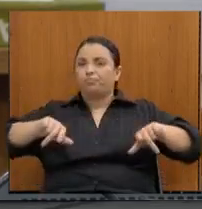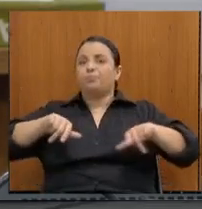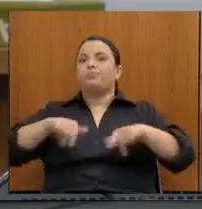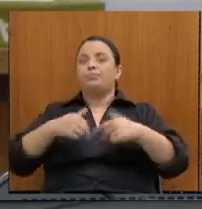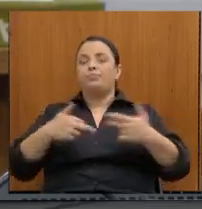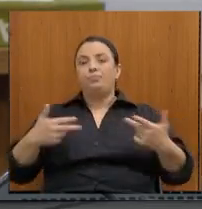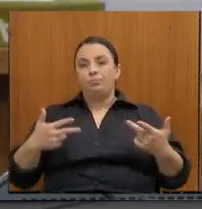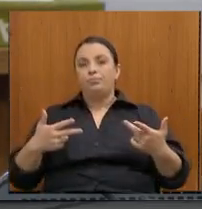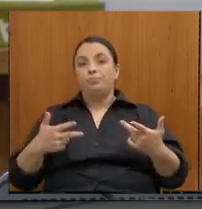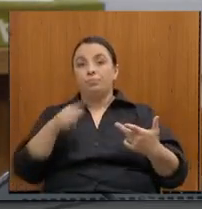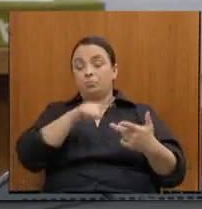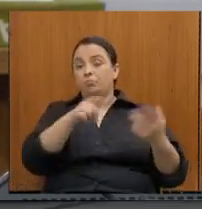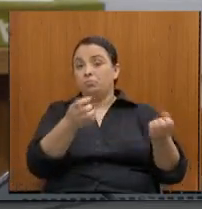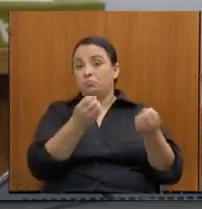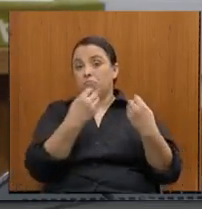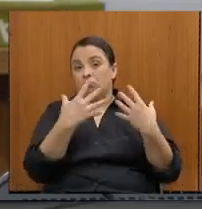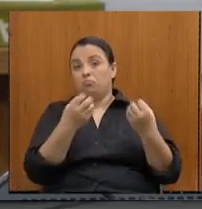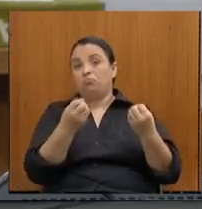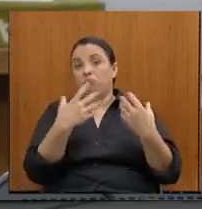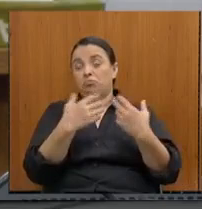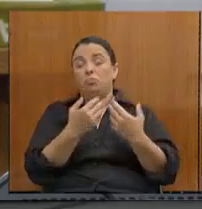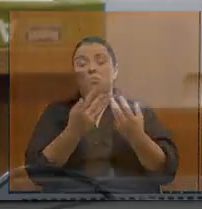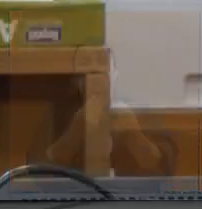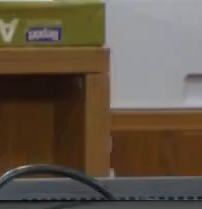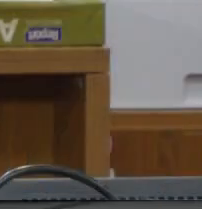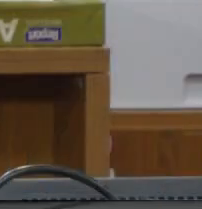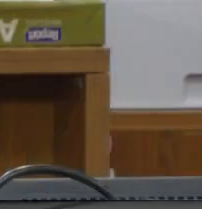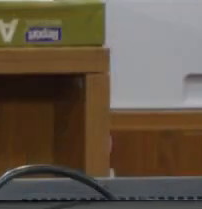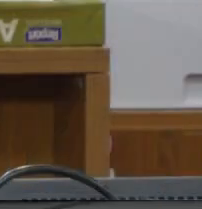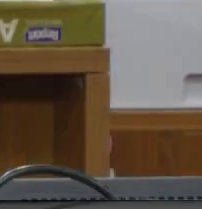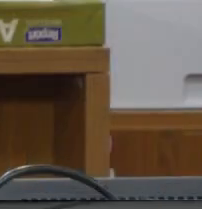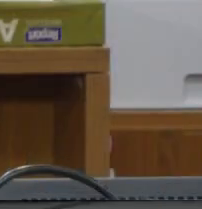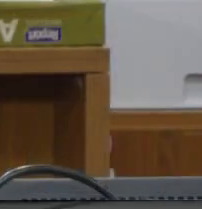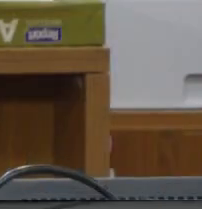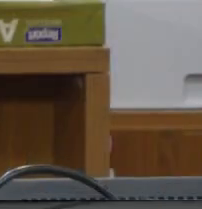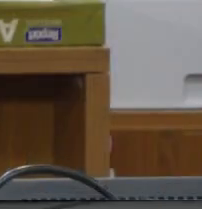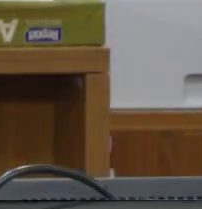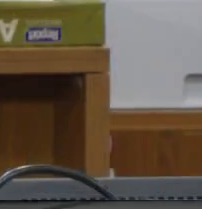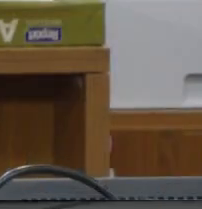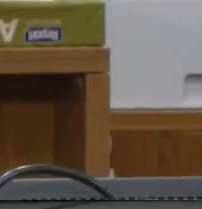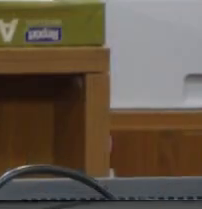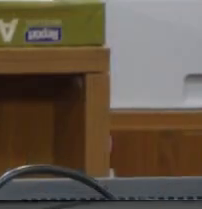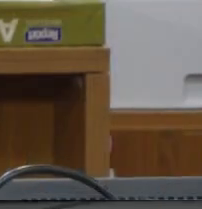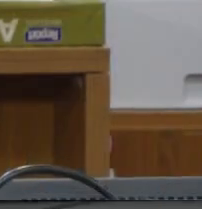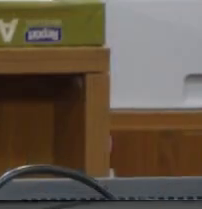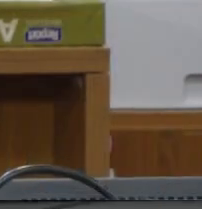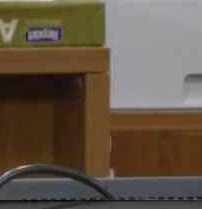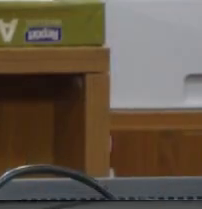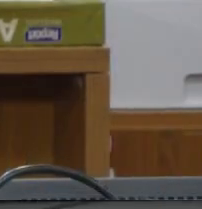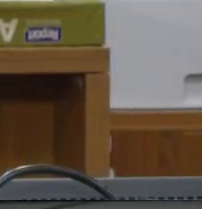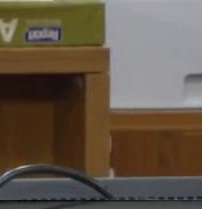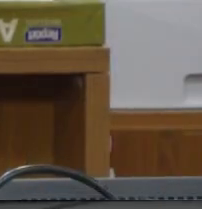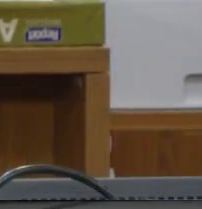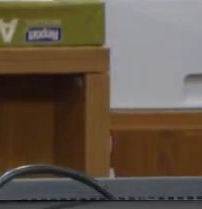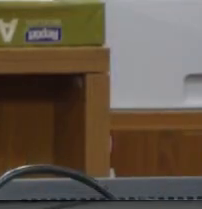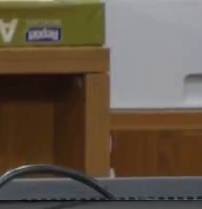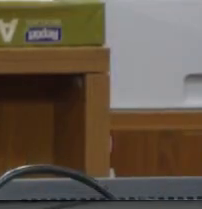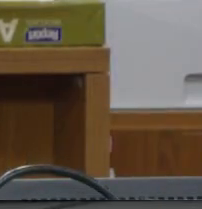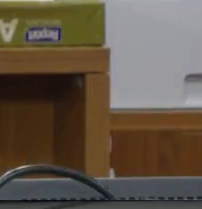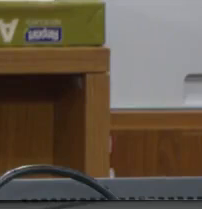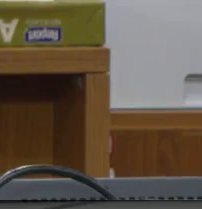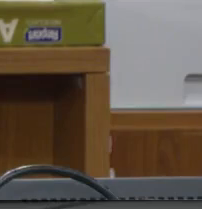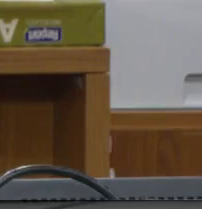que falaram aqui deu aula para gente então isso enche a gente de satisfação Neve esses de estímulo para